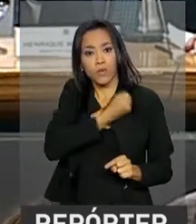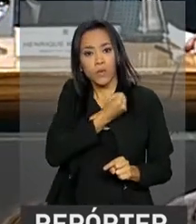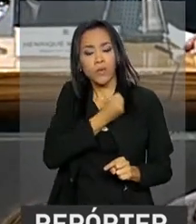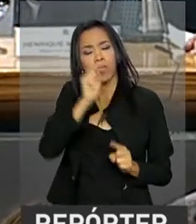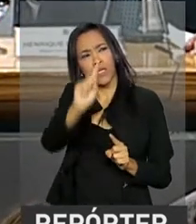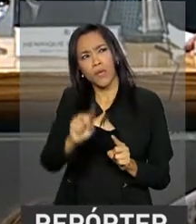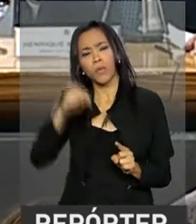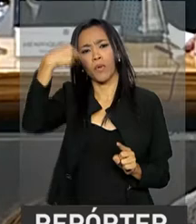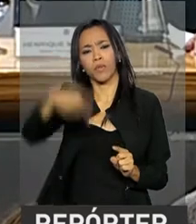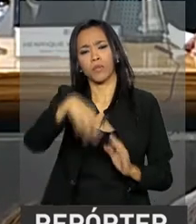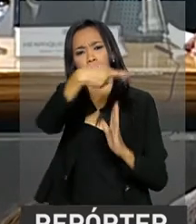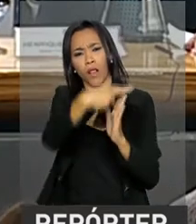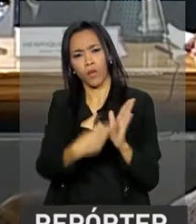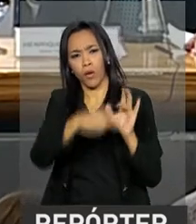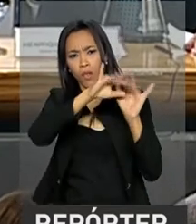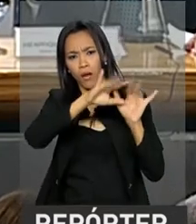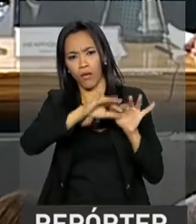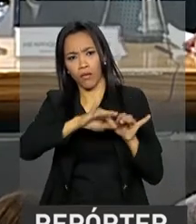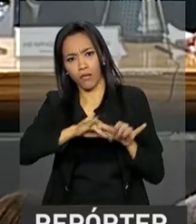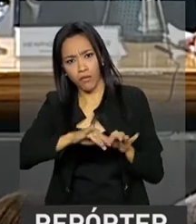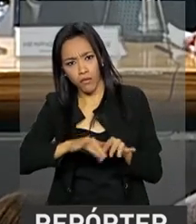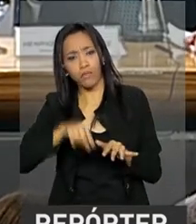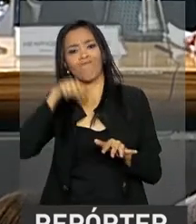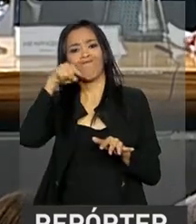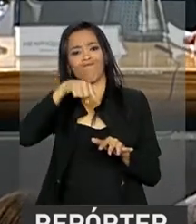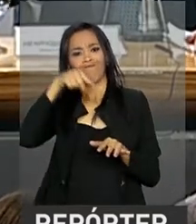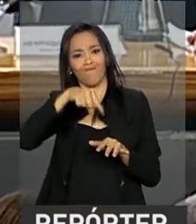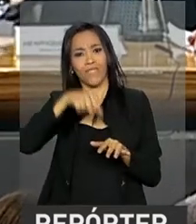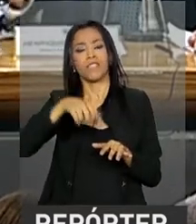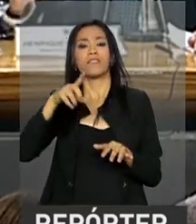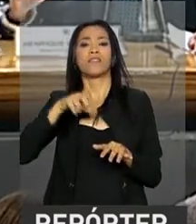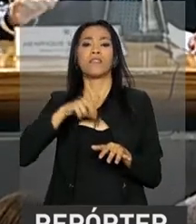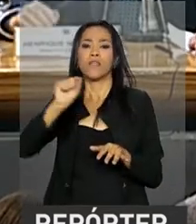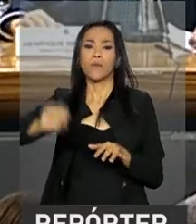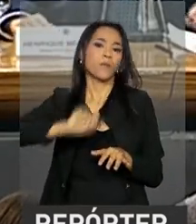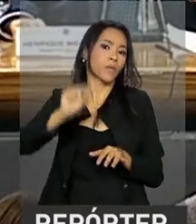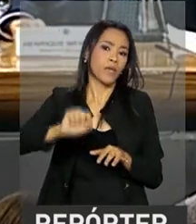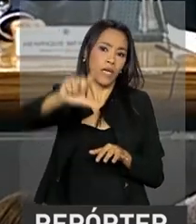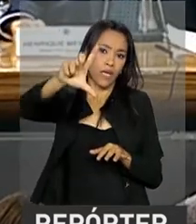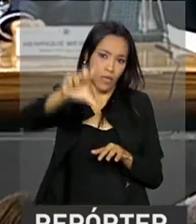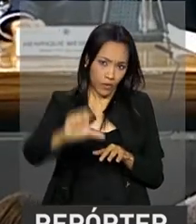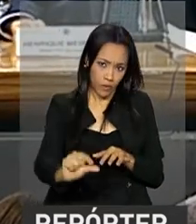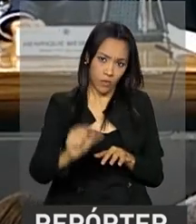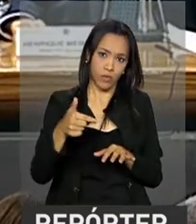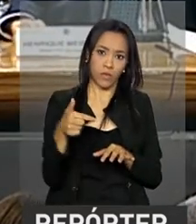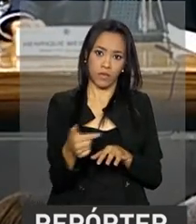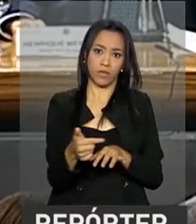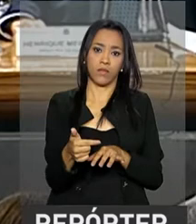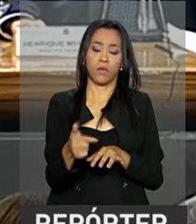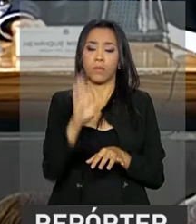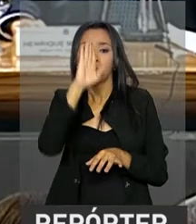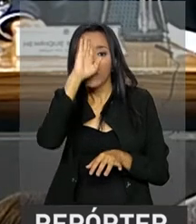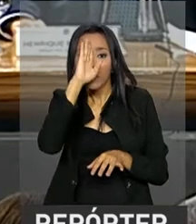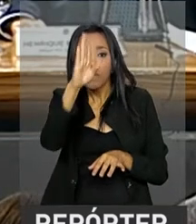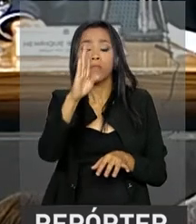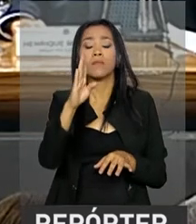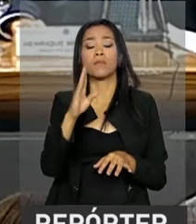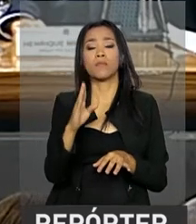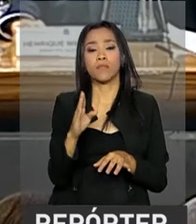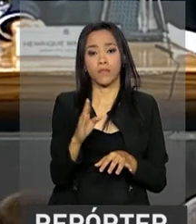relatório substancialmente reduzido principalmente em